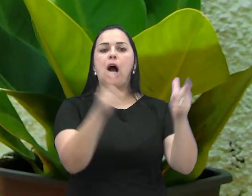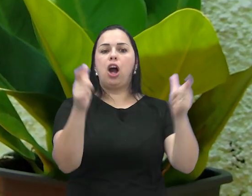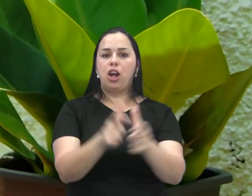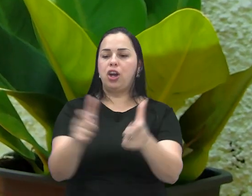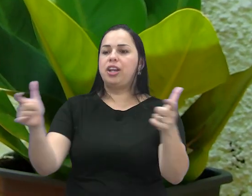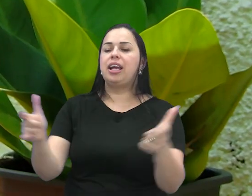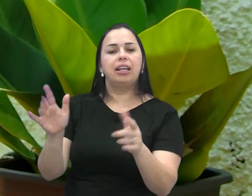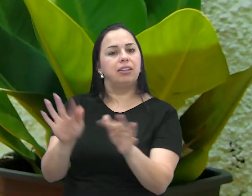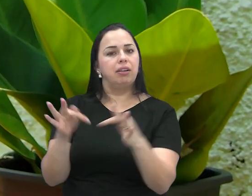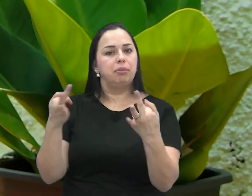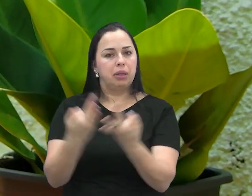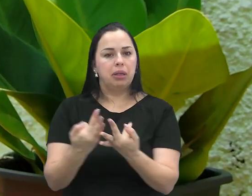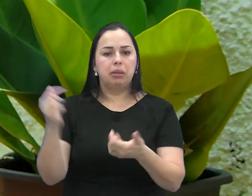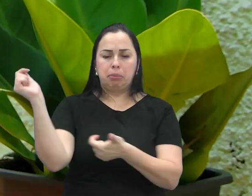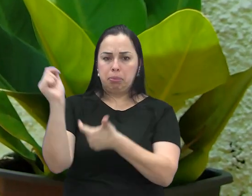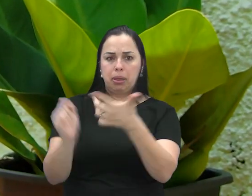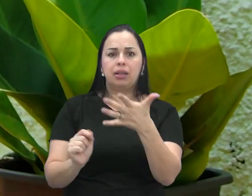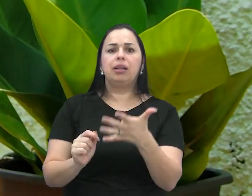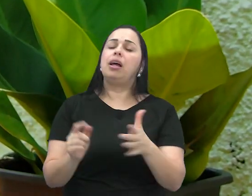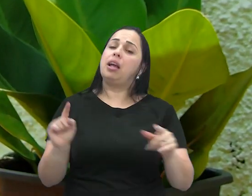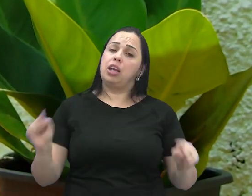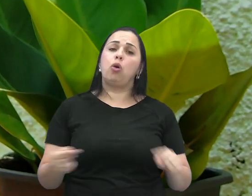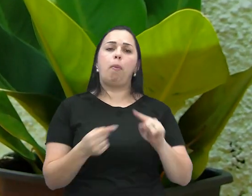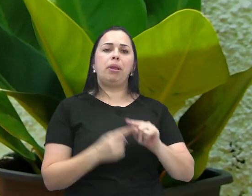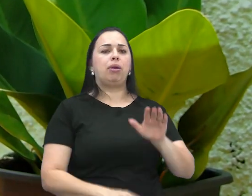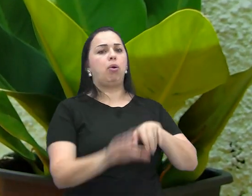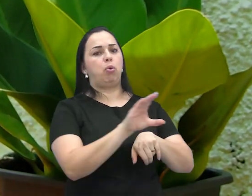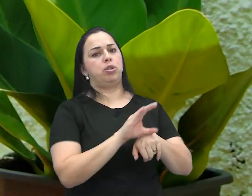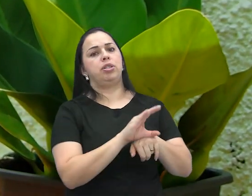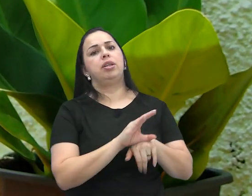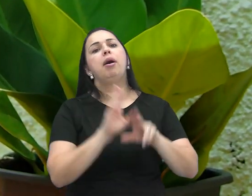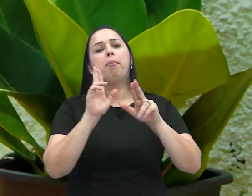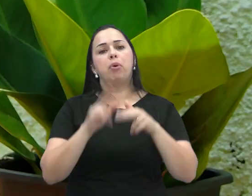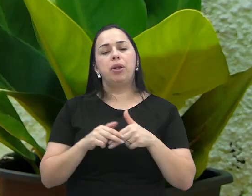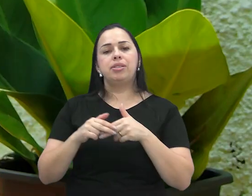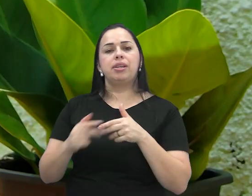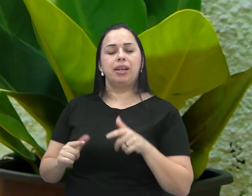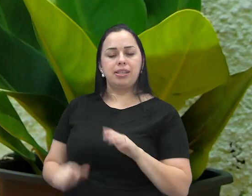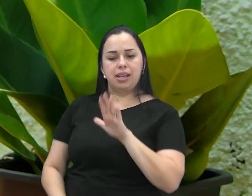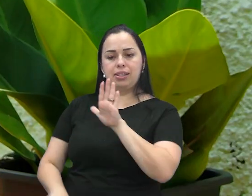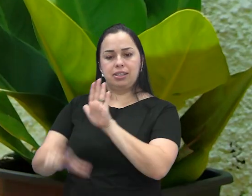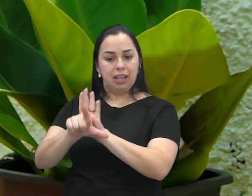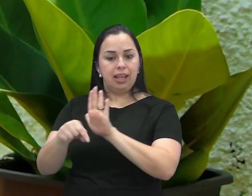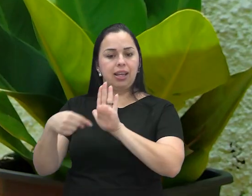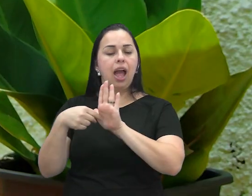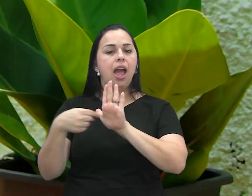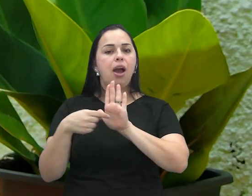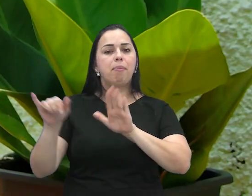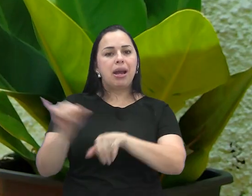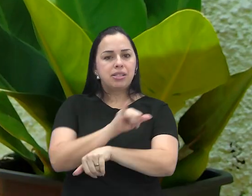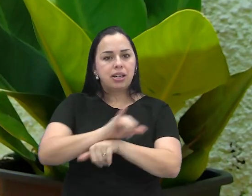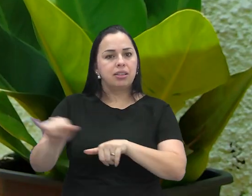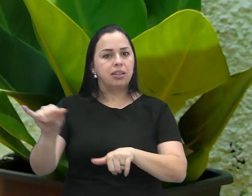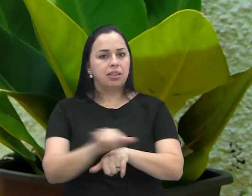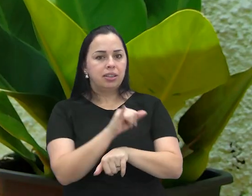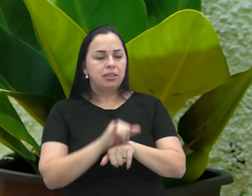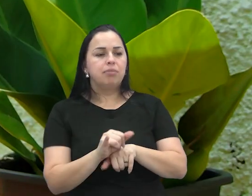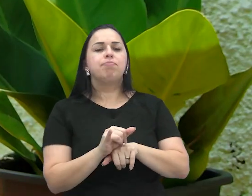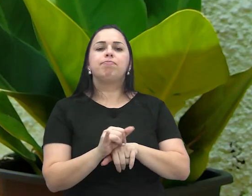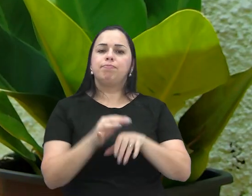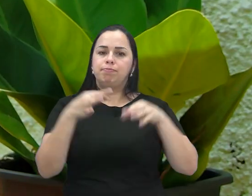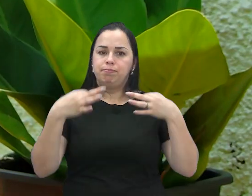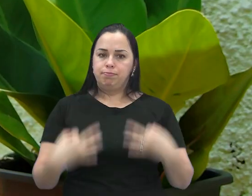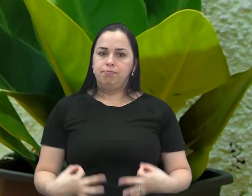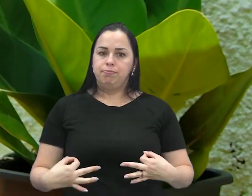suas necessidades fundamentais, e isso é um direito constitucional previsto. Então, essas políticas nada mais são do que uma maneira de aplicar uma